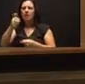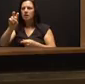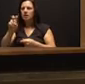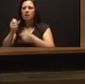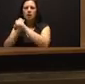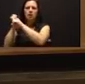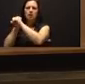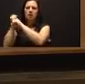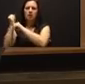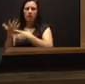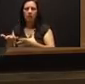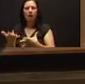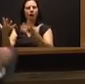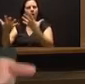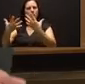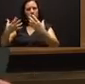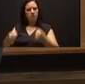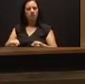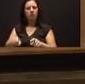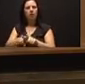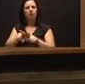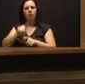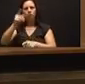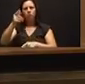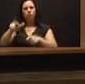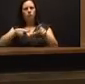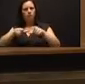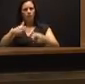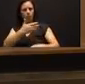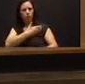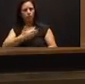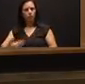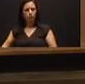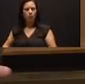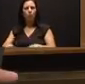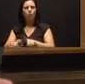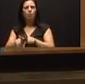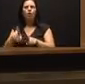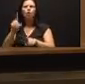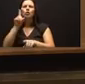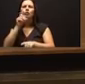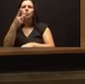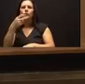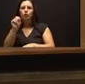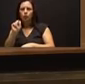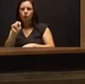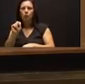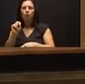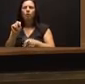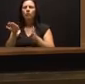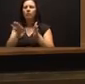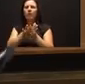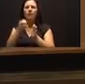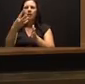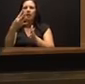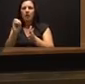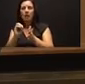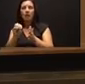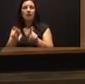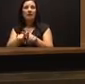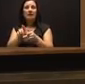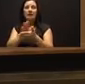recebia os aposentados, pensionistas, funcionários públicos, recebiam seus proventos dia 28, no máximo dia 30. Hoje, nem no